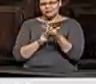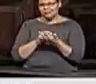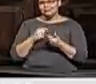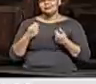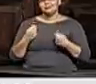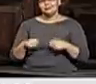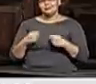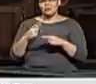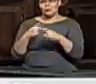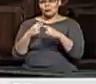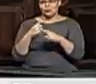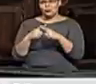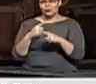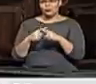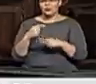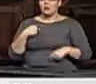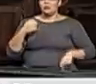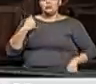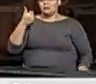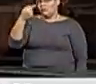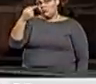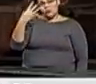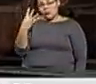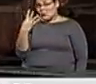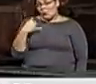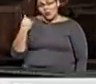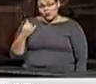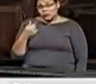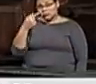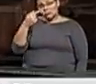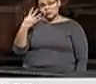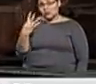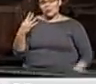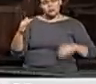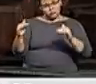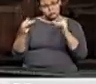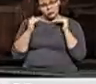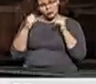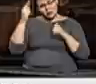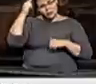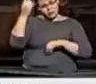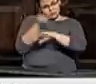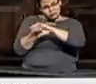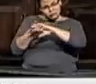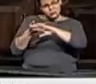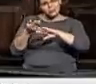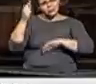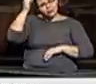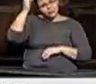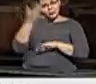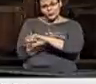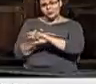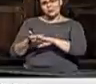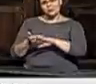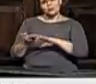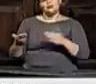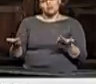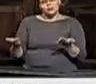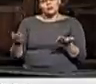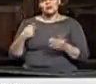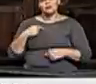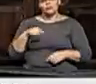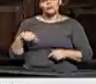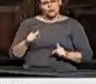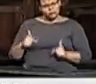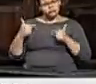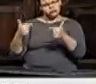como também porque eu já tenho 74 anos. Respeitem meus cabelos brancos. Então vamos